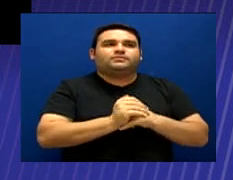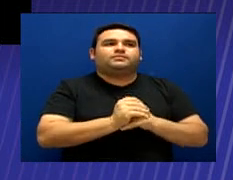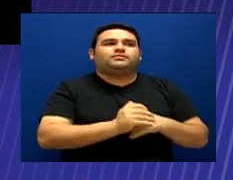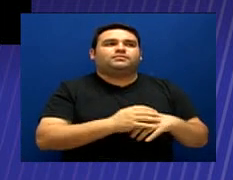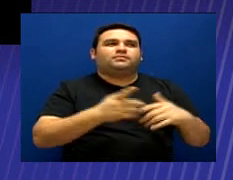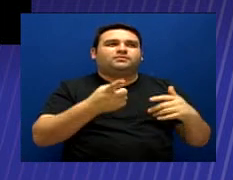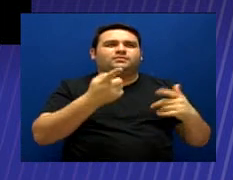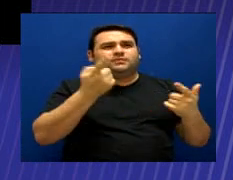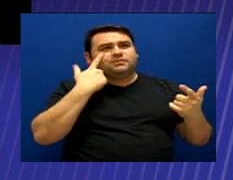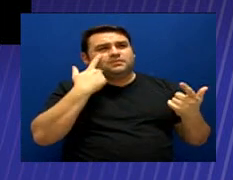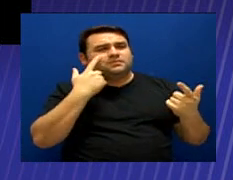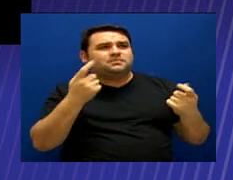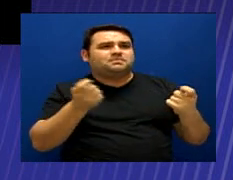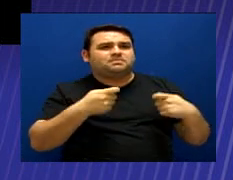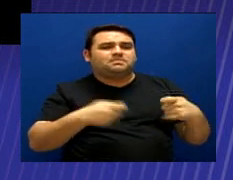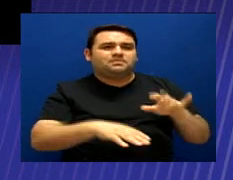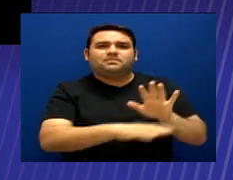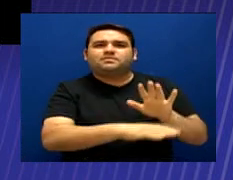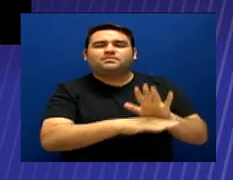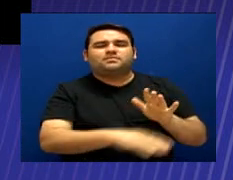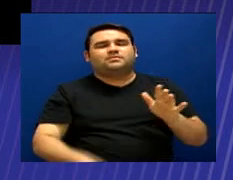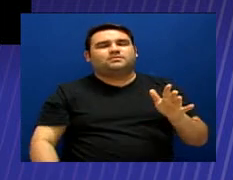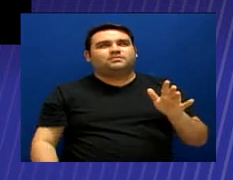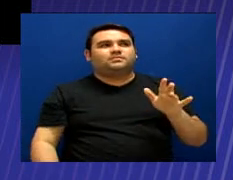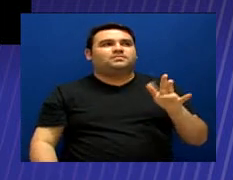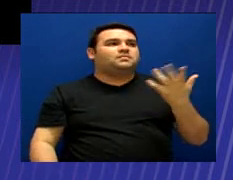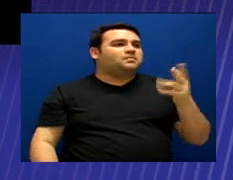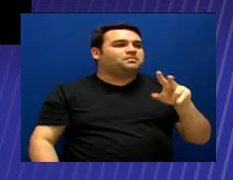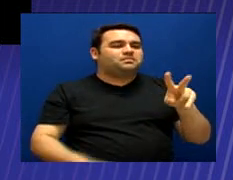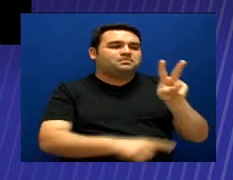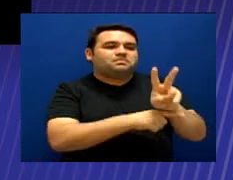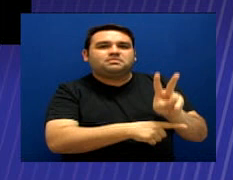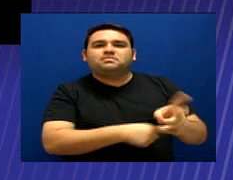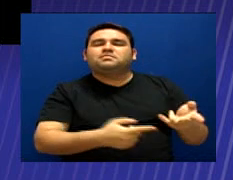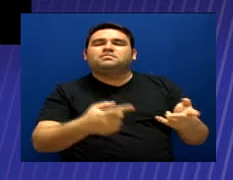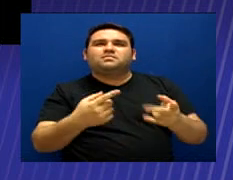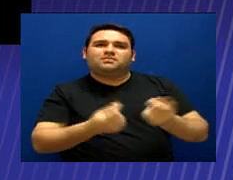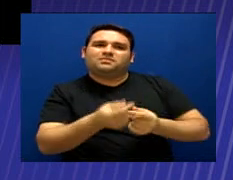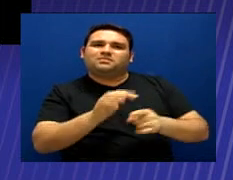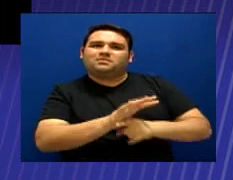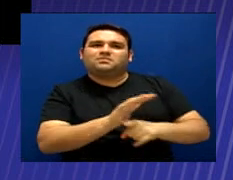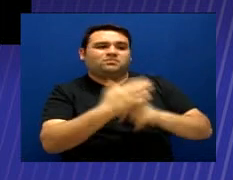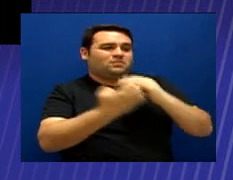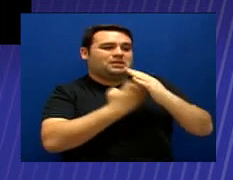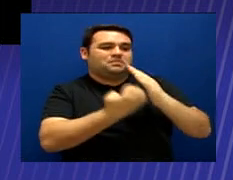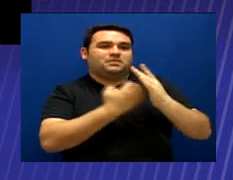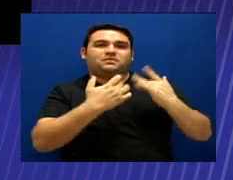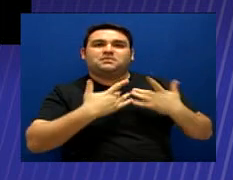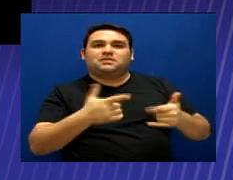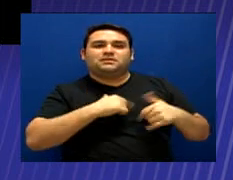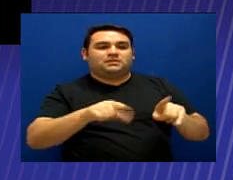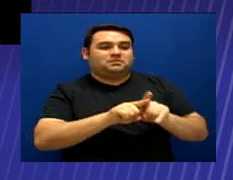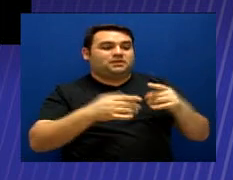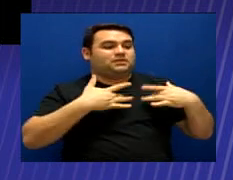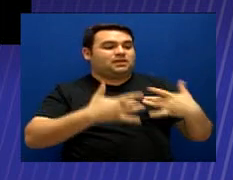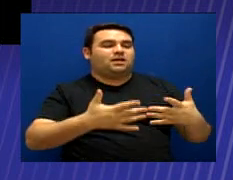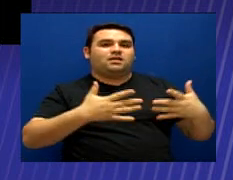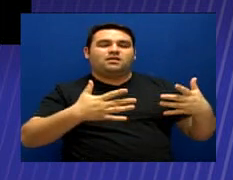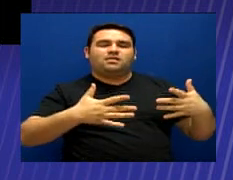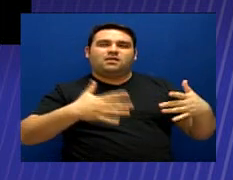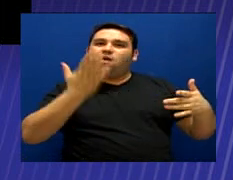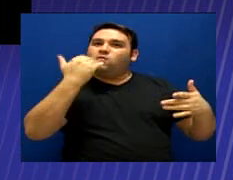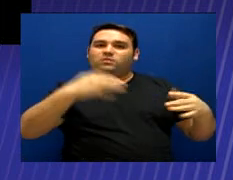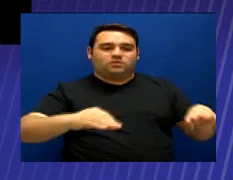ver como que pode ter um incentivo fiscal, para até de empresas que façam doações para